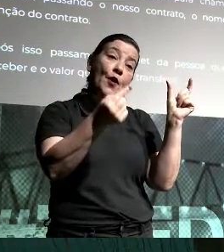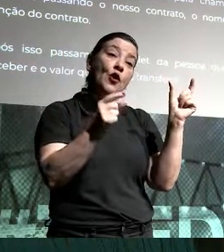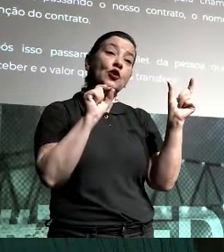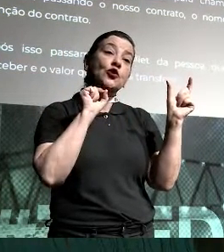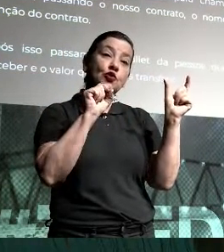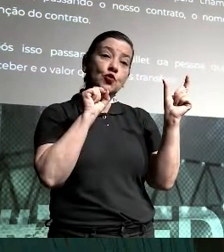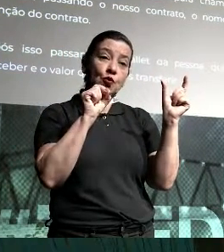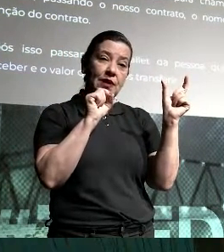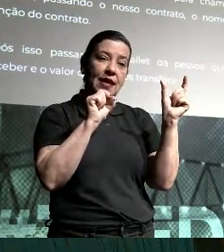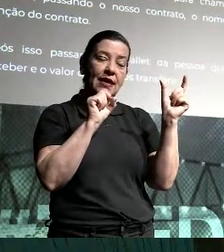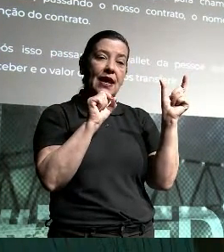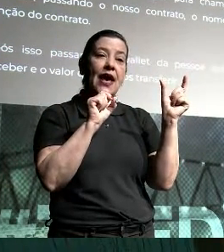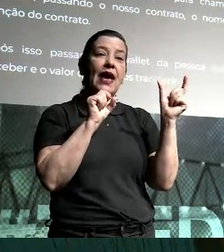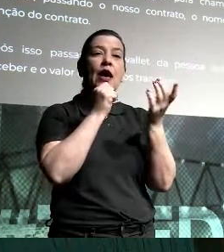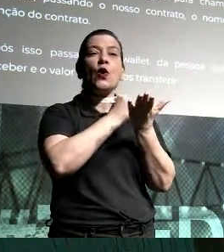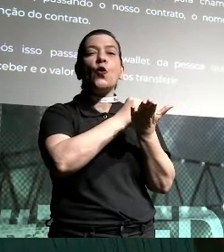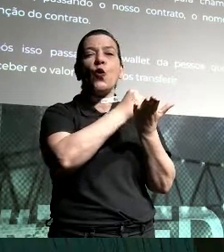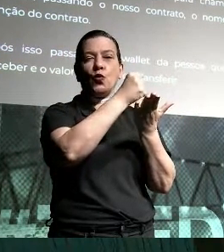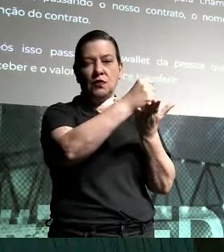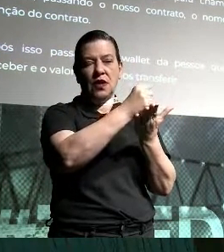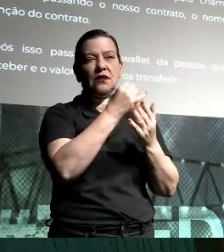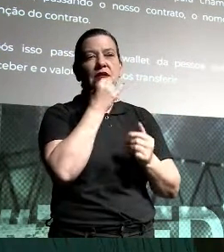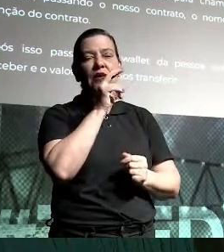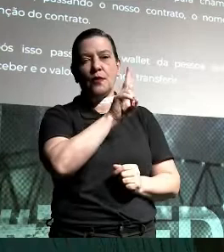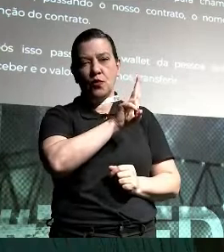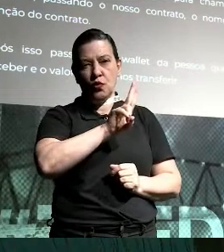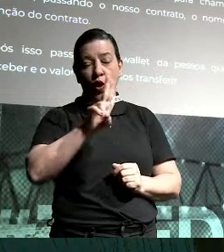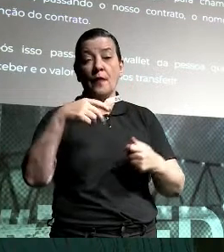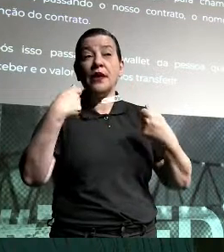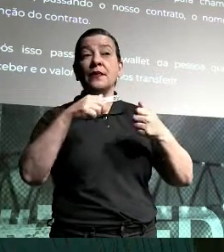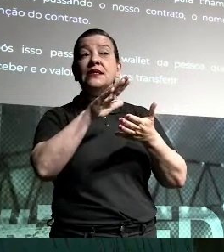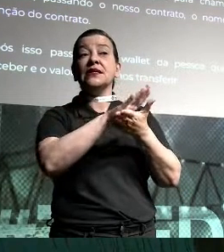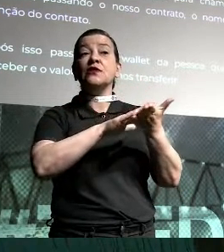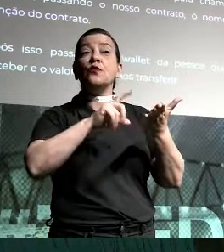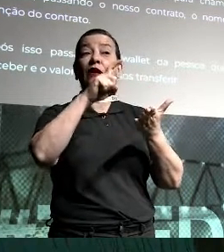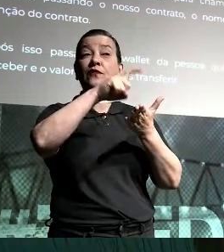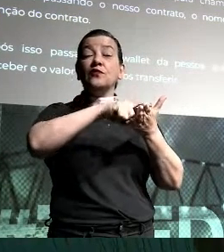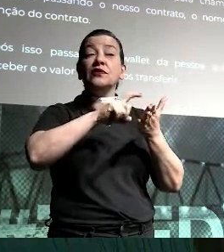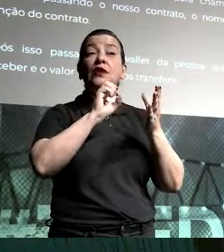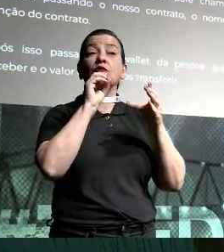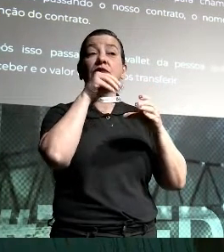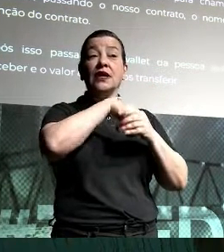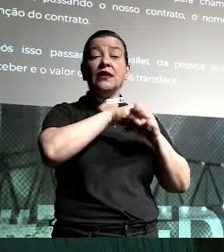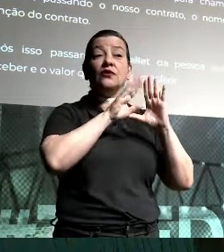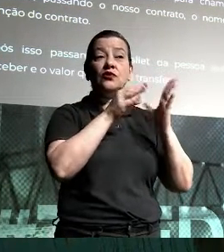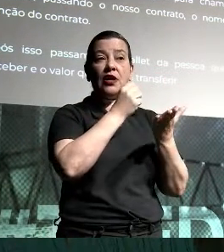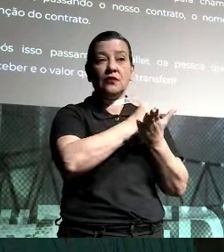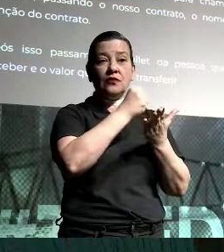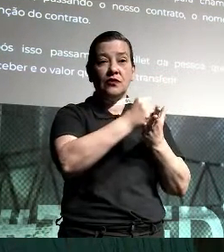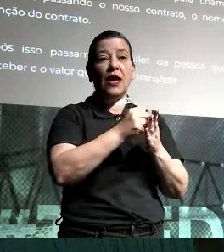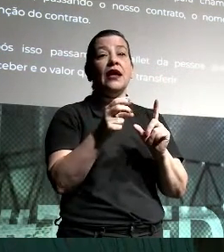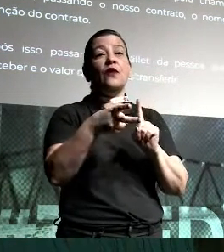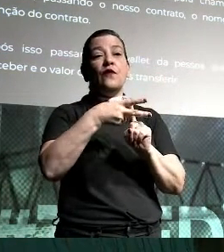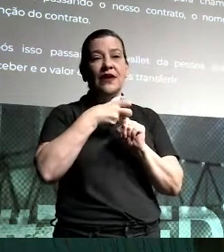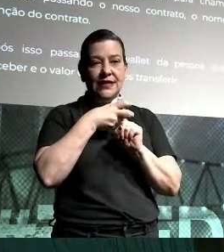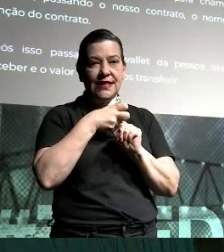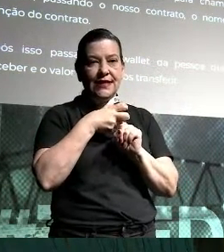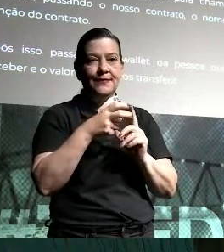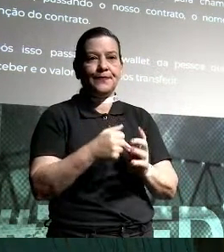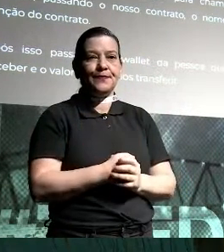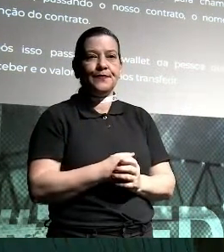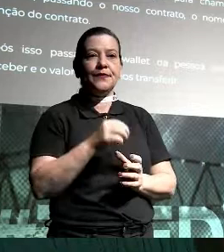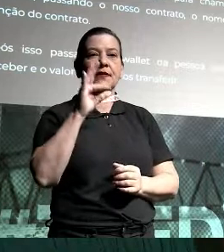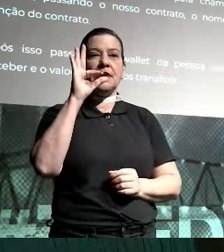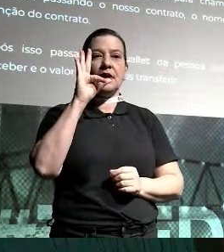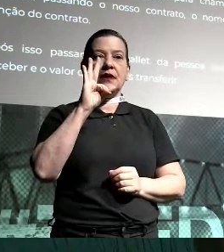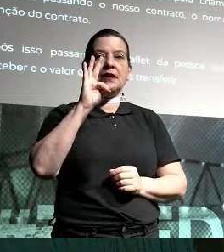chamar o contrato. Chamando o contrato, eu tenho que chamar uma função do contrato. No caso, transfer. Porque, claro, que o meu